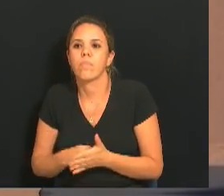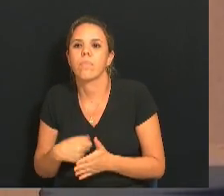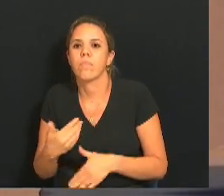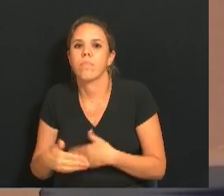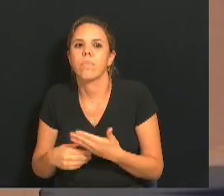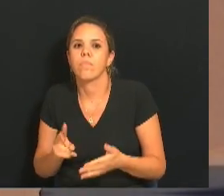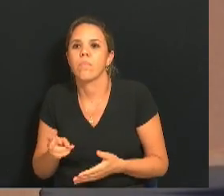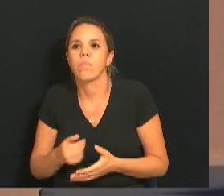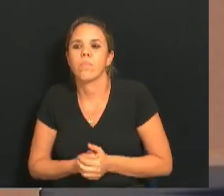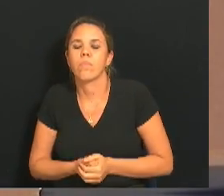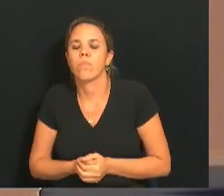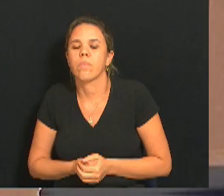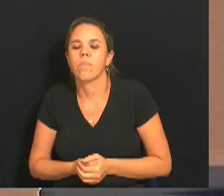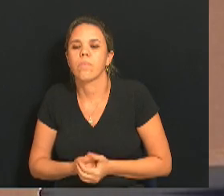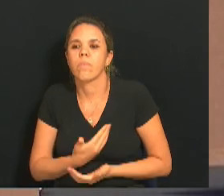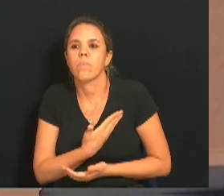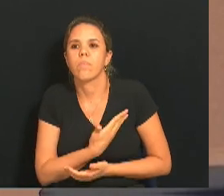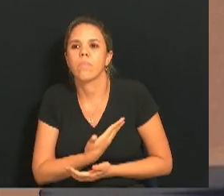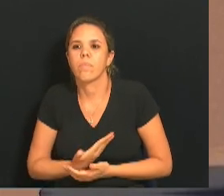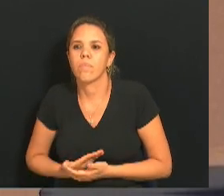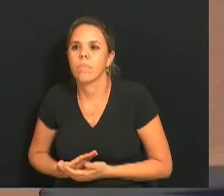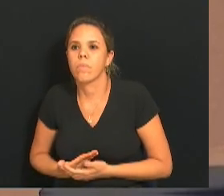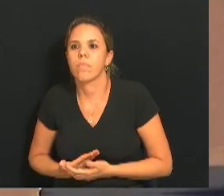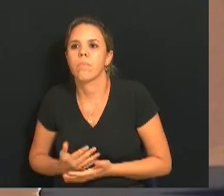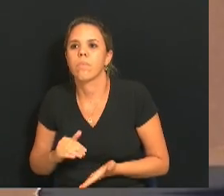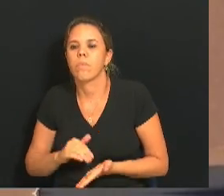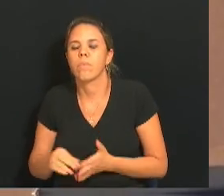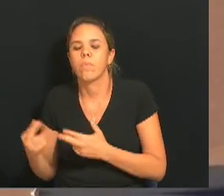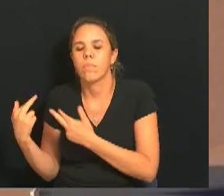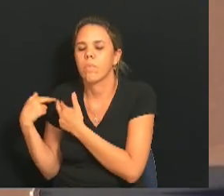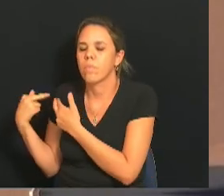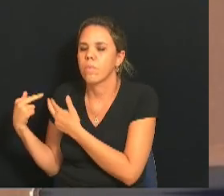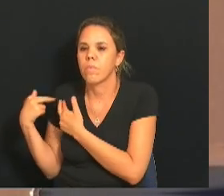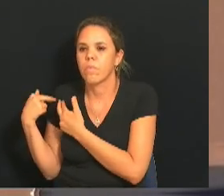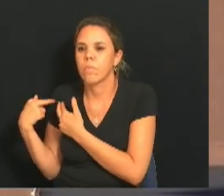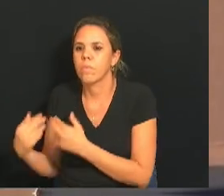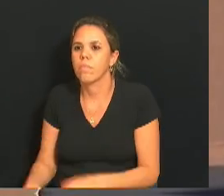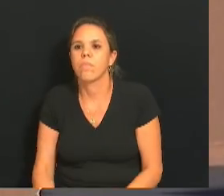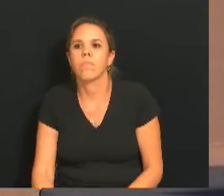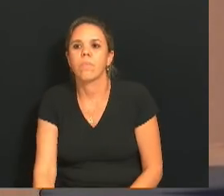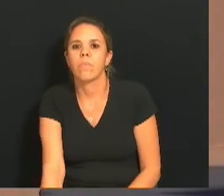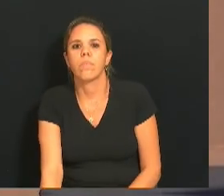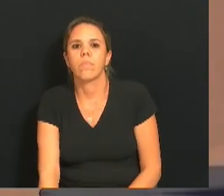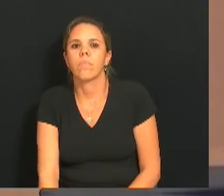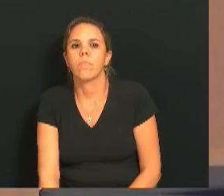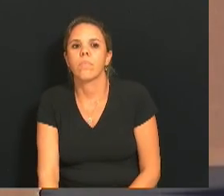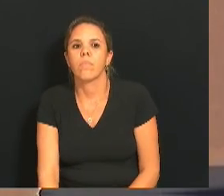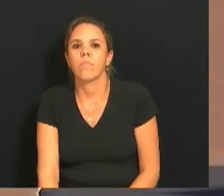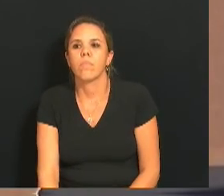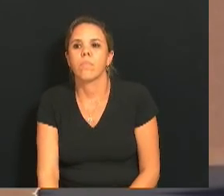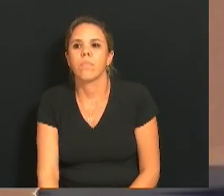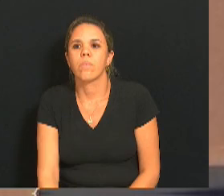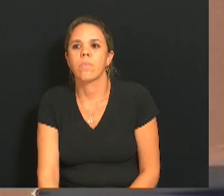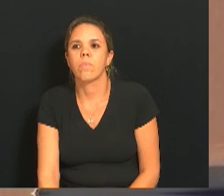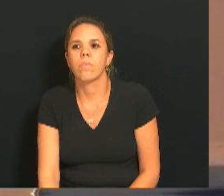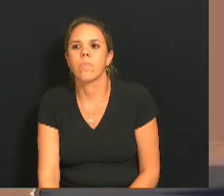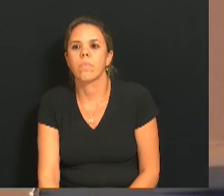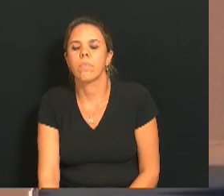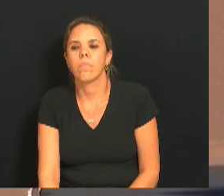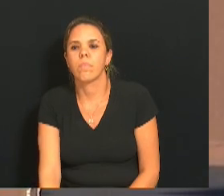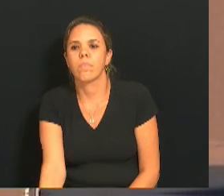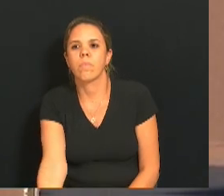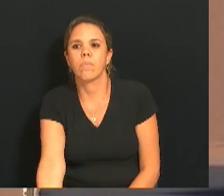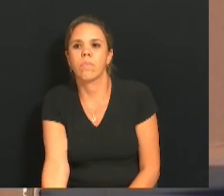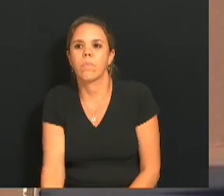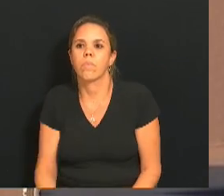prosseguimento às autoridades e a todas as pessoas que estão, de alguma forma, vinculadas a esse debate. Então, com a